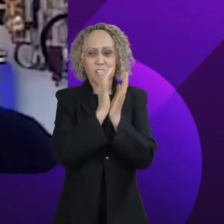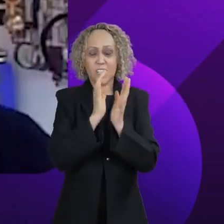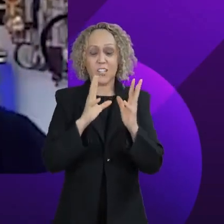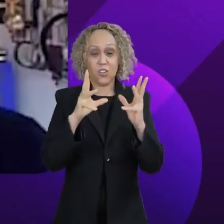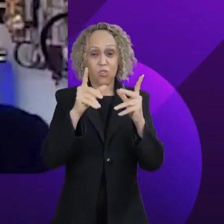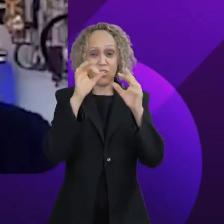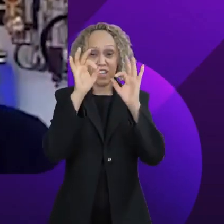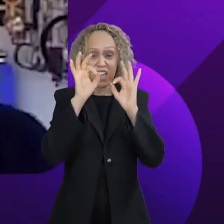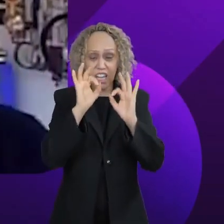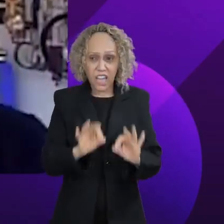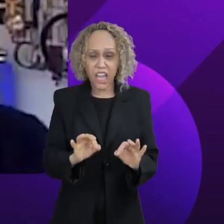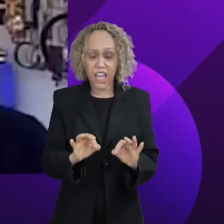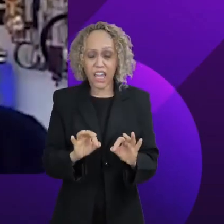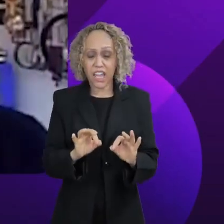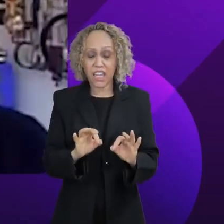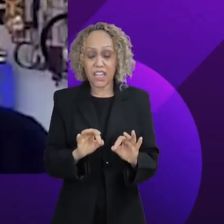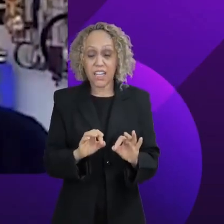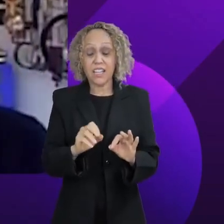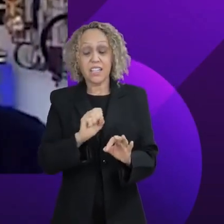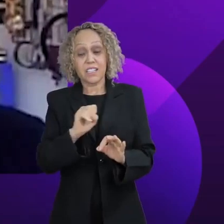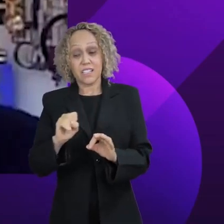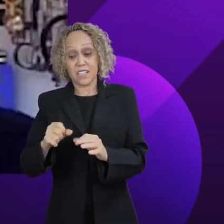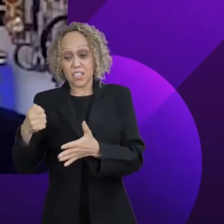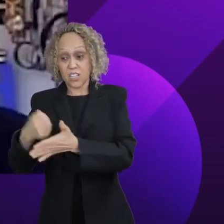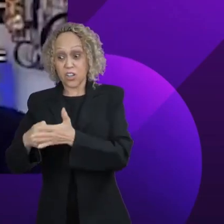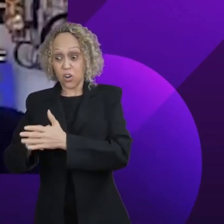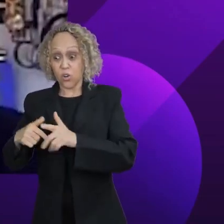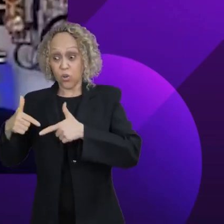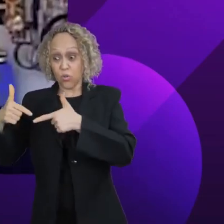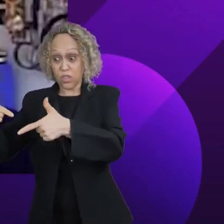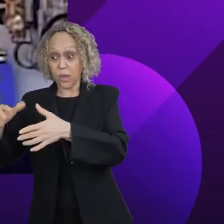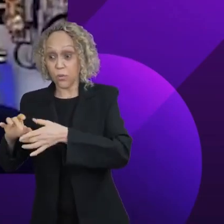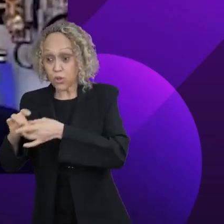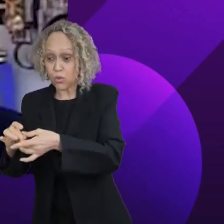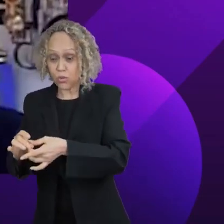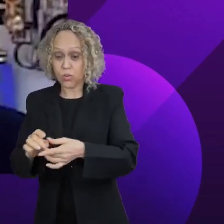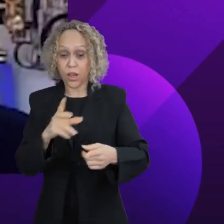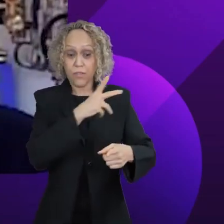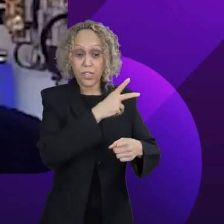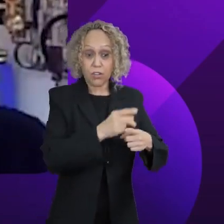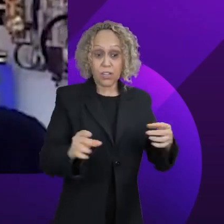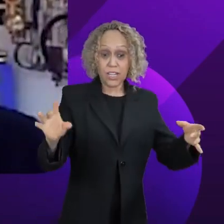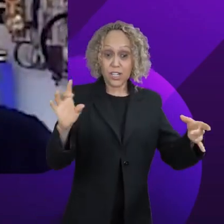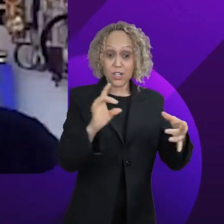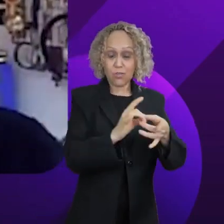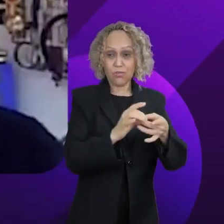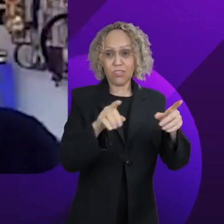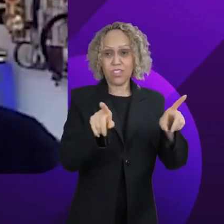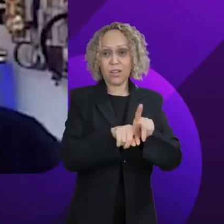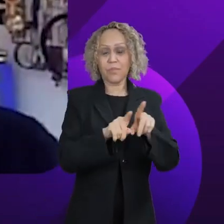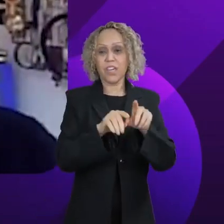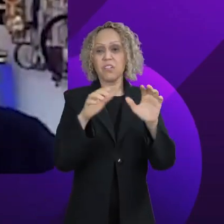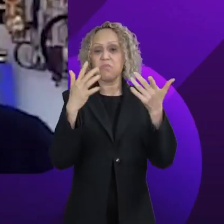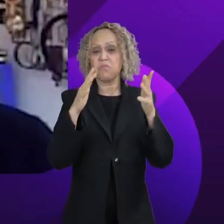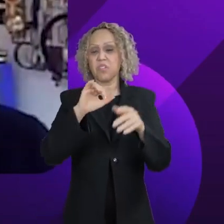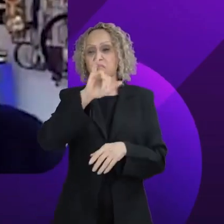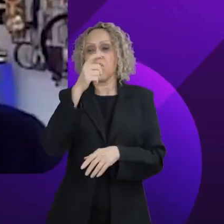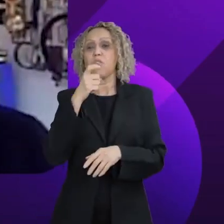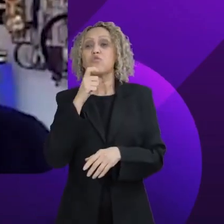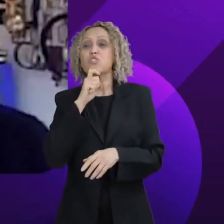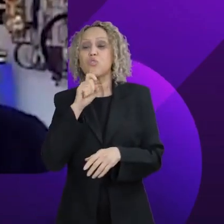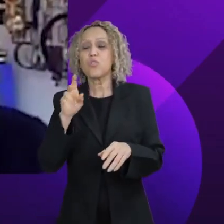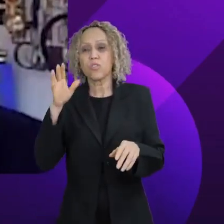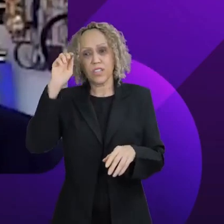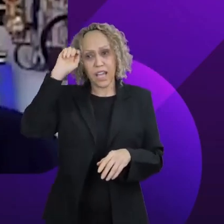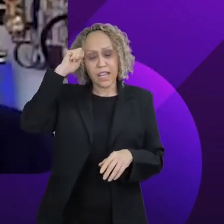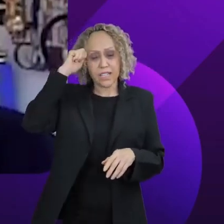certa quando a luta é coletiva. Viva o Júlio das Pretas, viva as mulheres negras,